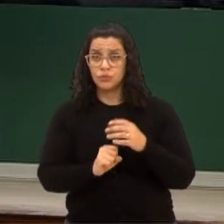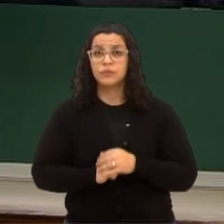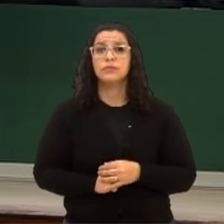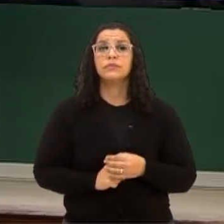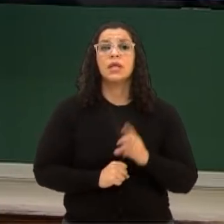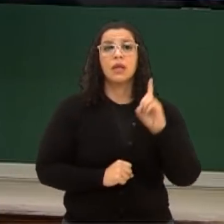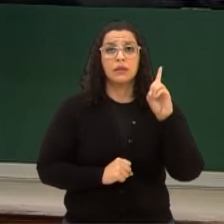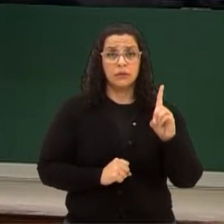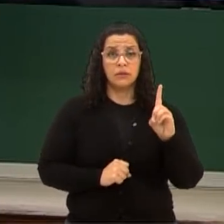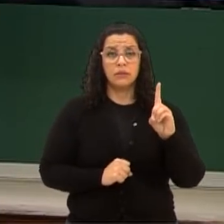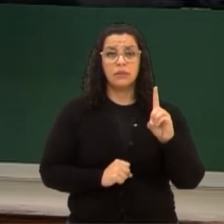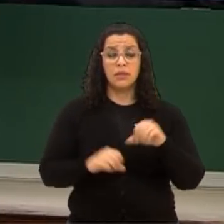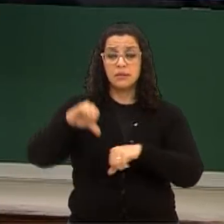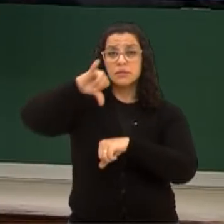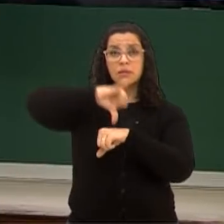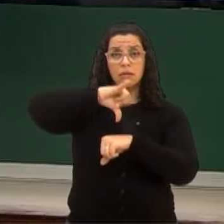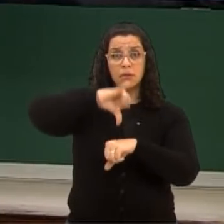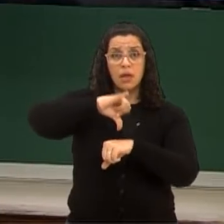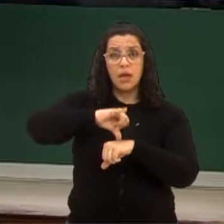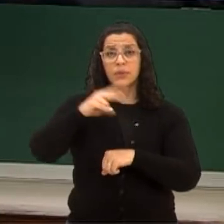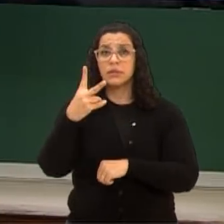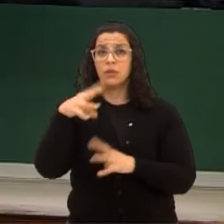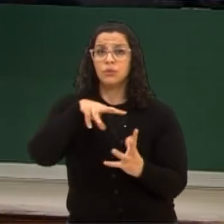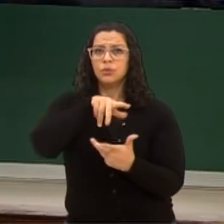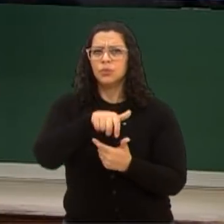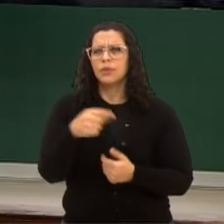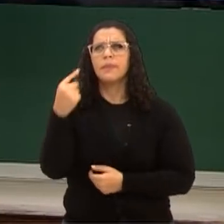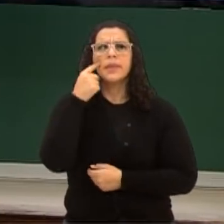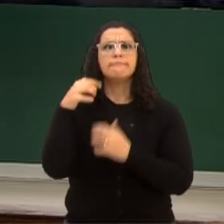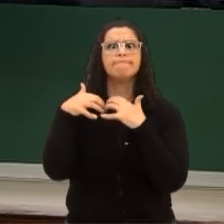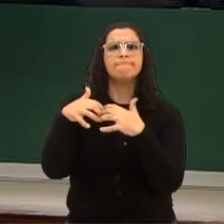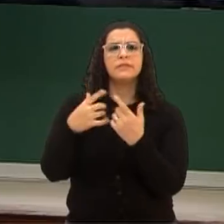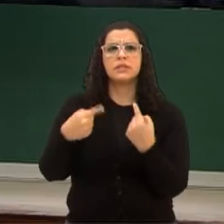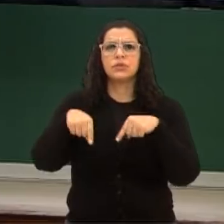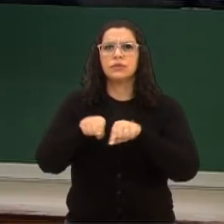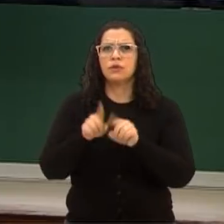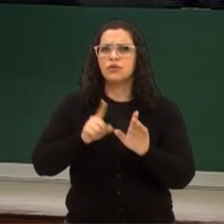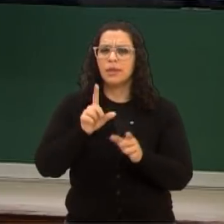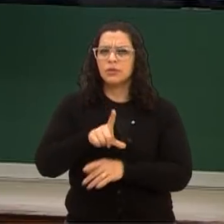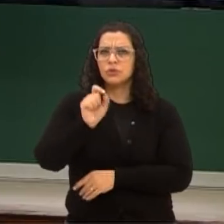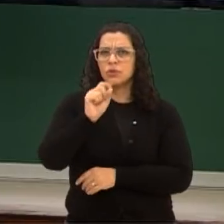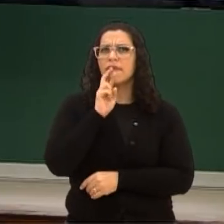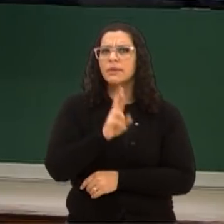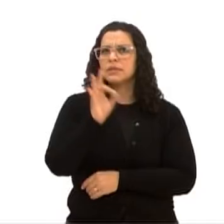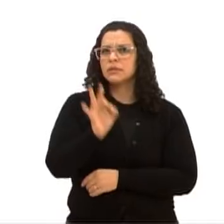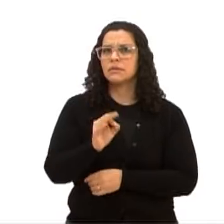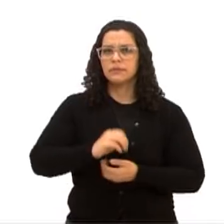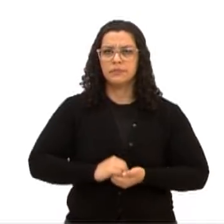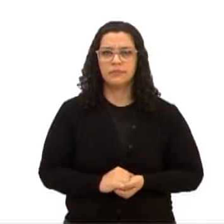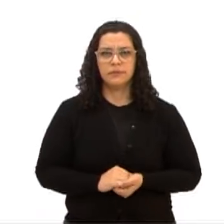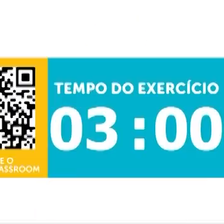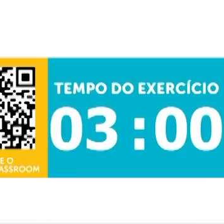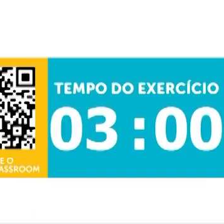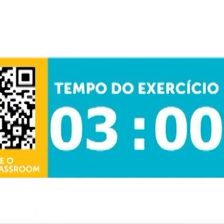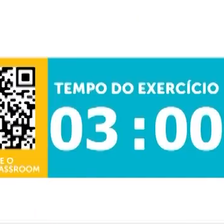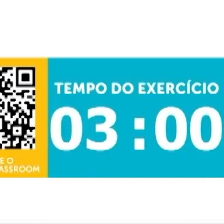e na letra D, central e segundo mundo. Pense um pouquinho e marque a alternativa correta.